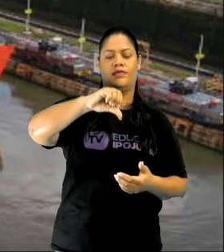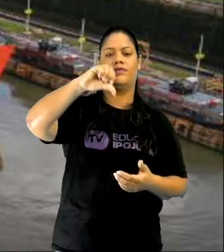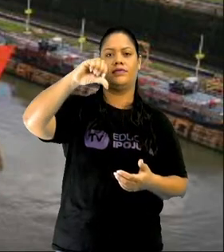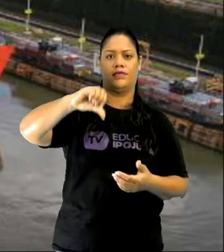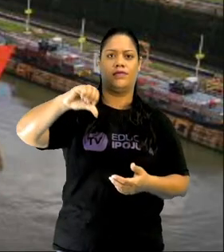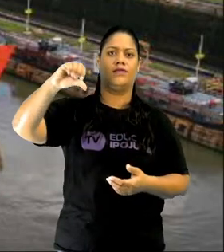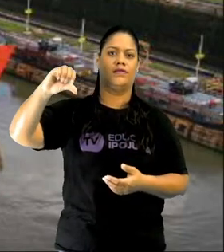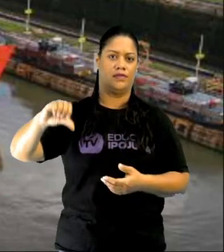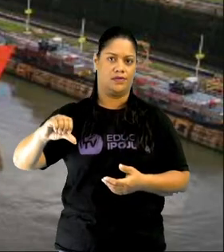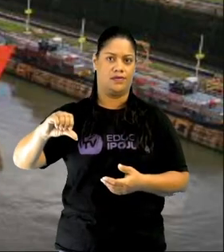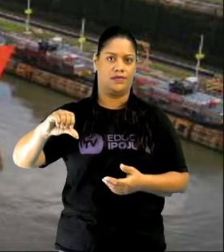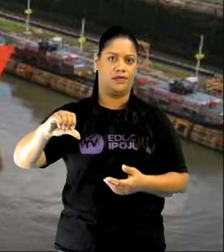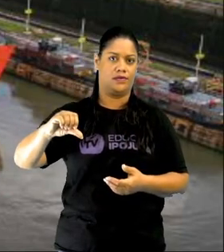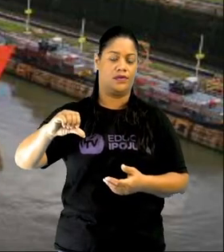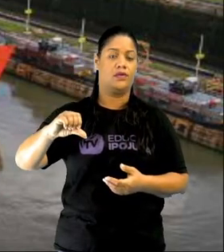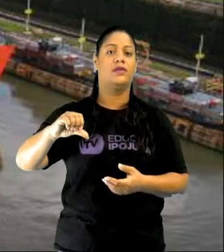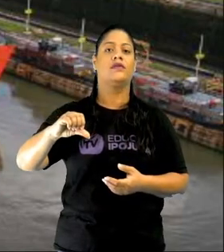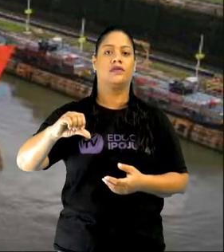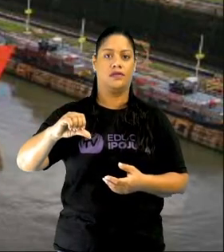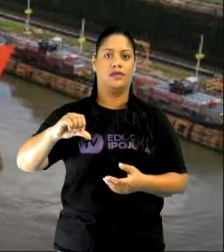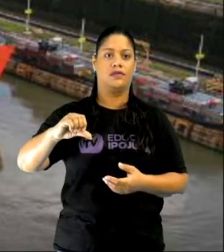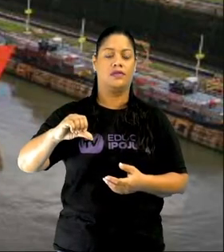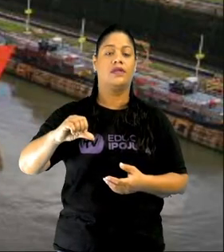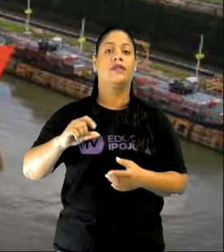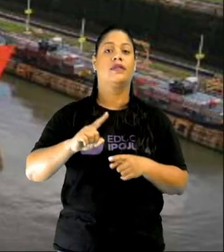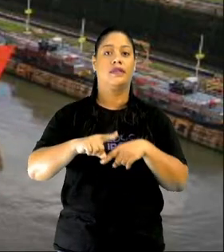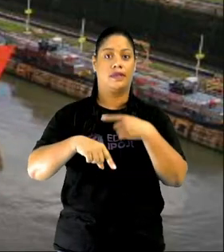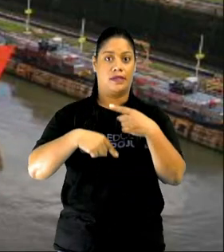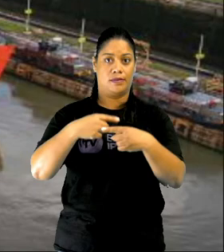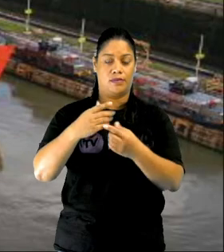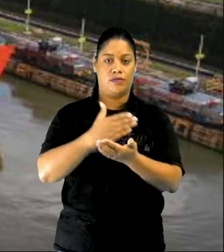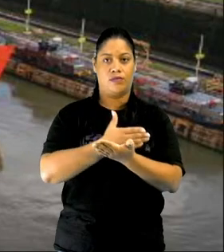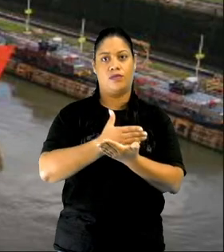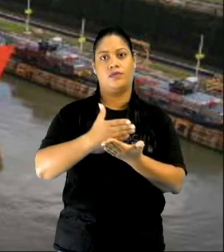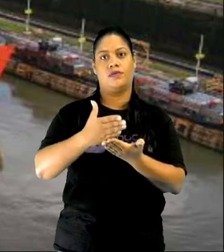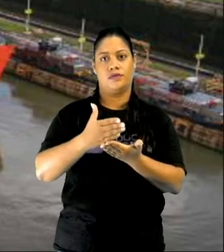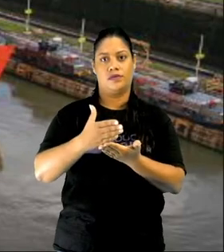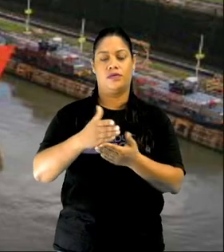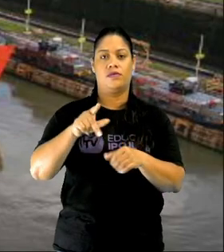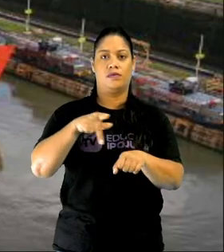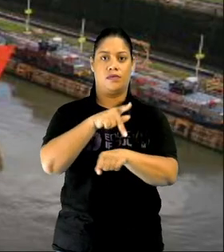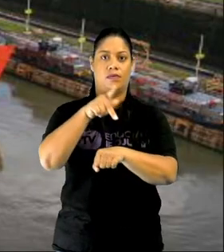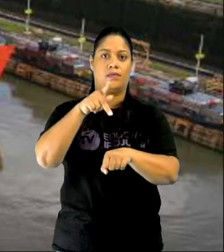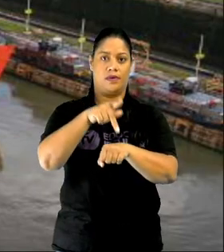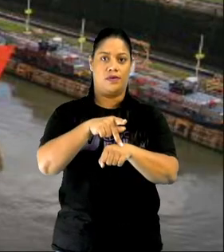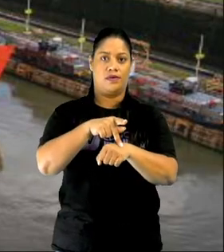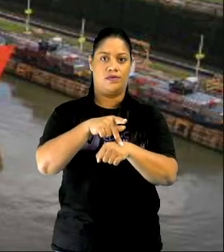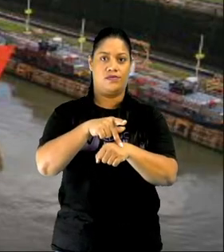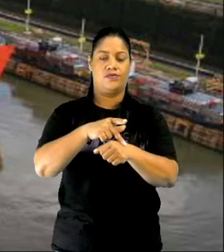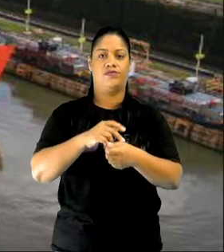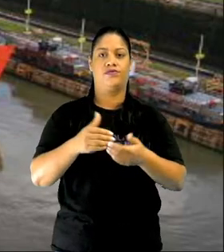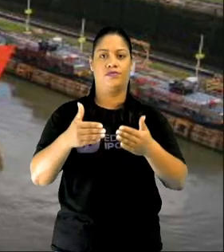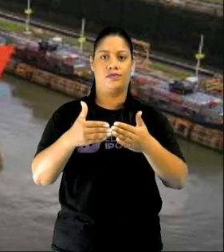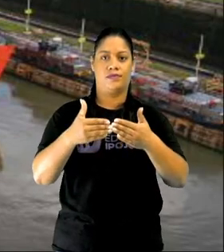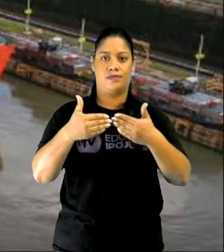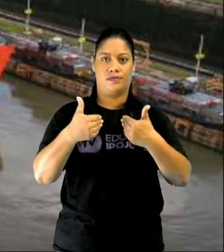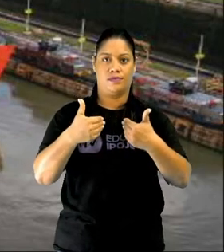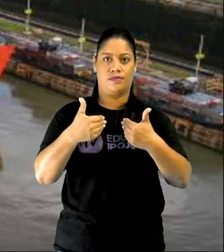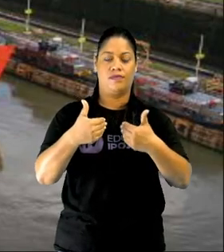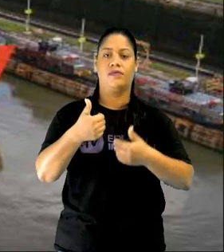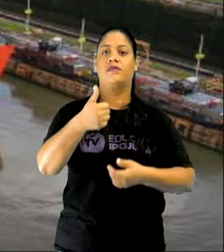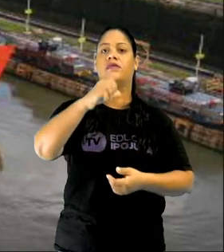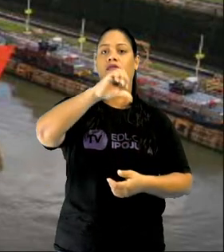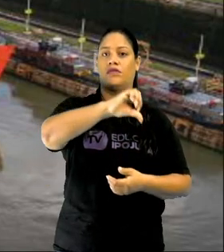1999. A partir desse ano, ele passou a pertencer ao país Panamá, certo? Então, desde